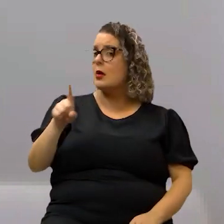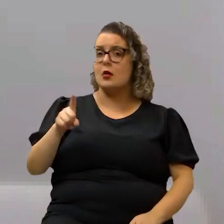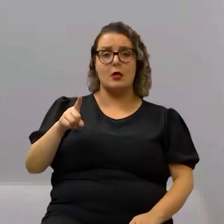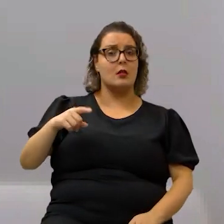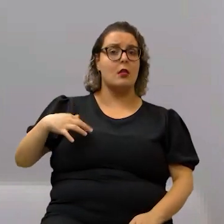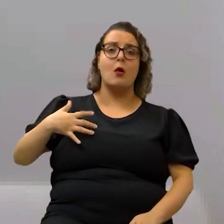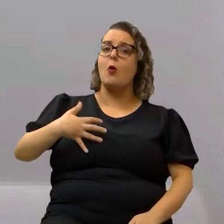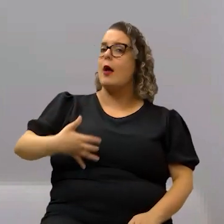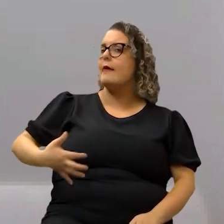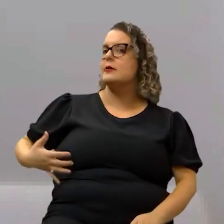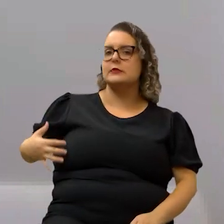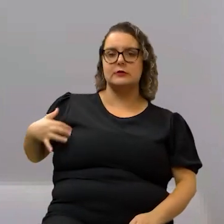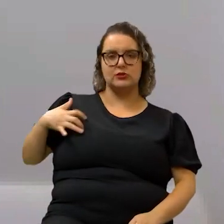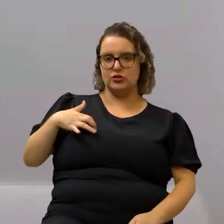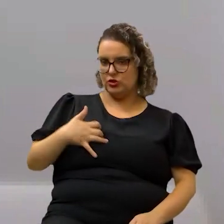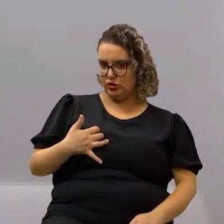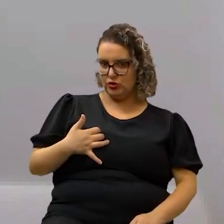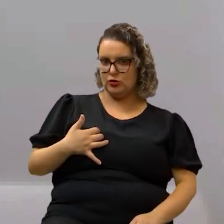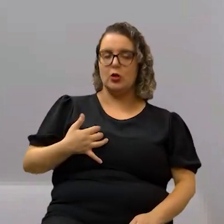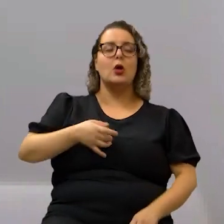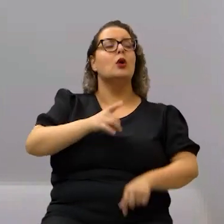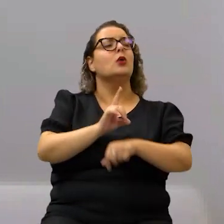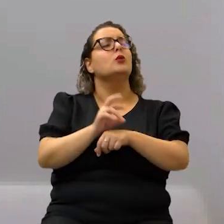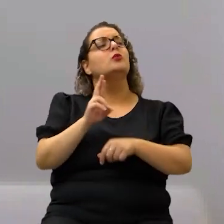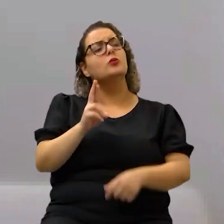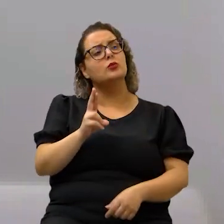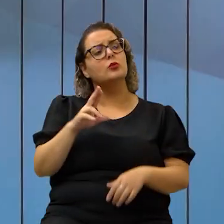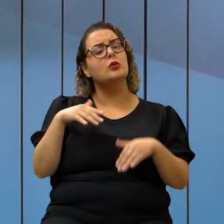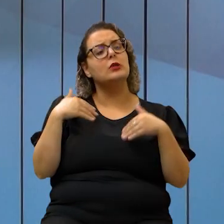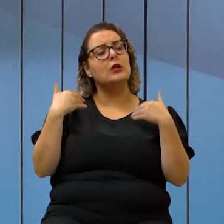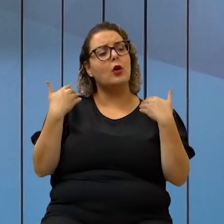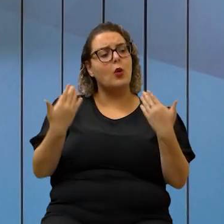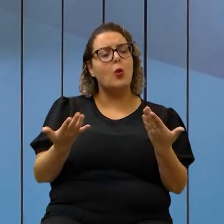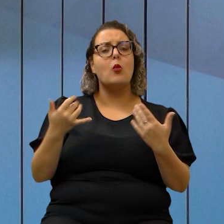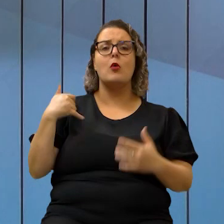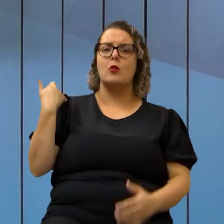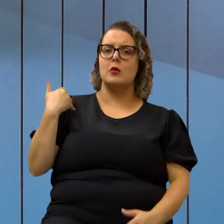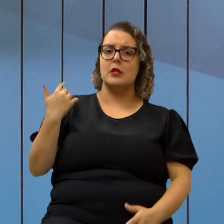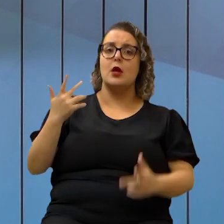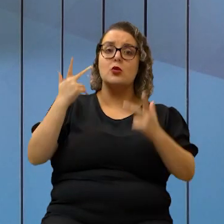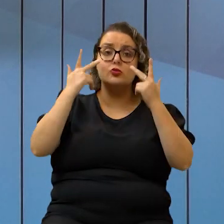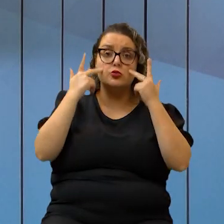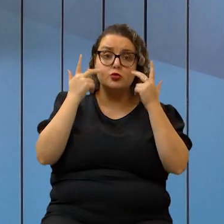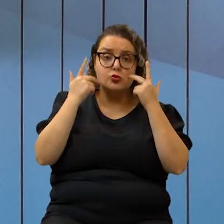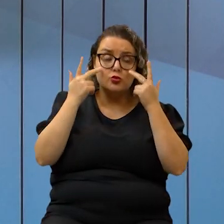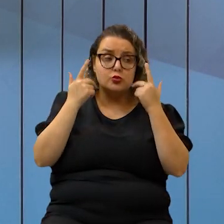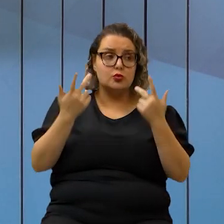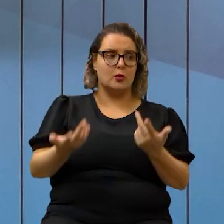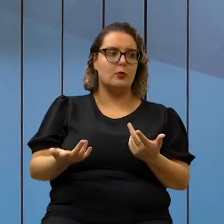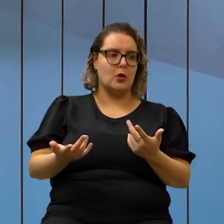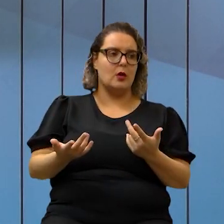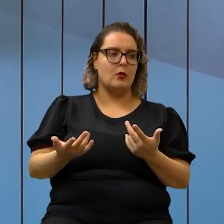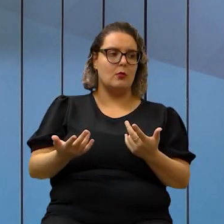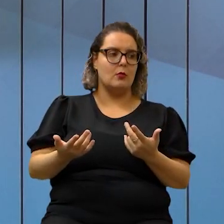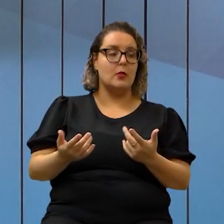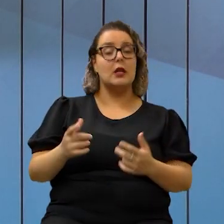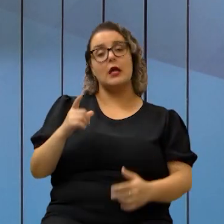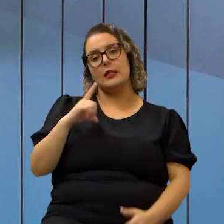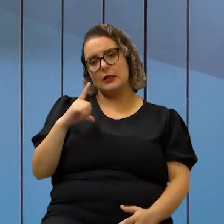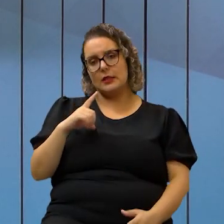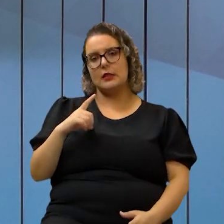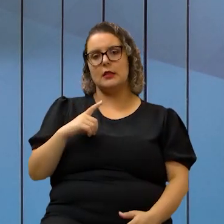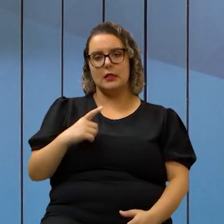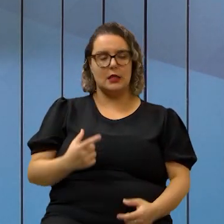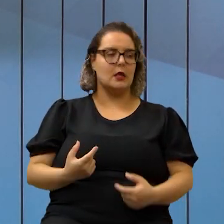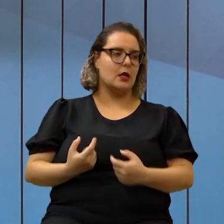não são palpáveis. Doutora, qual é a idade mais comum para a